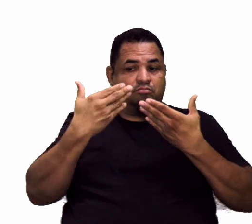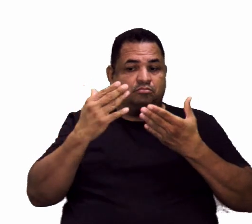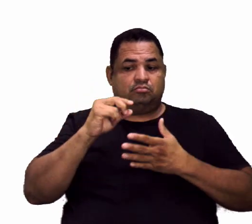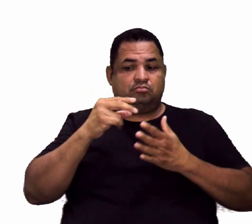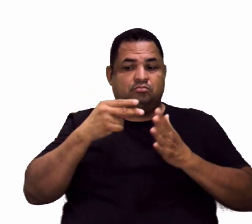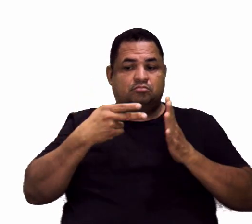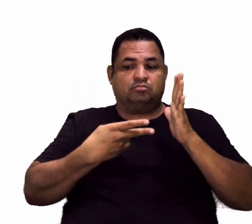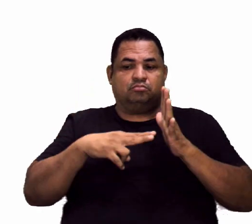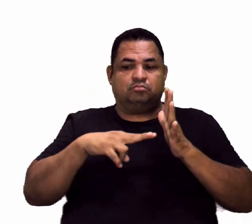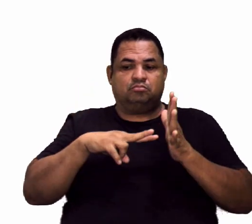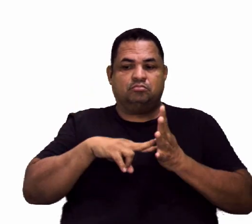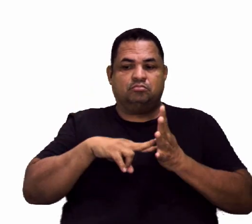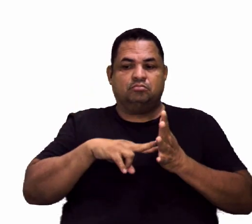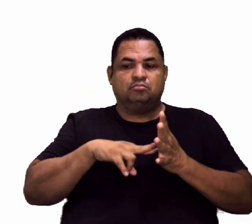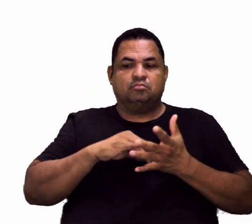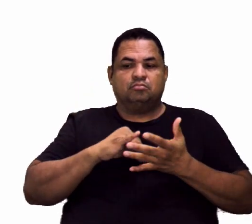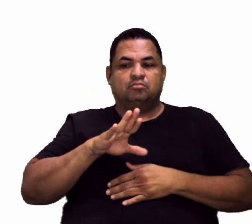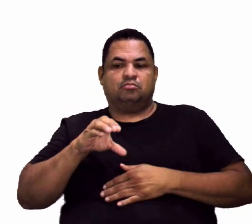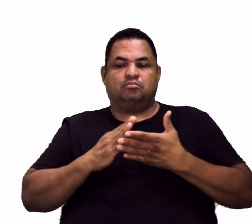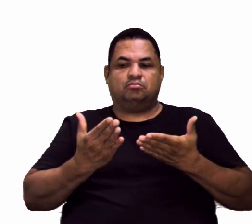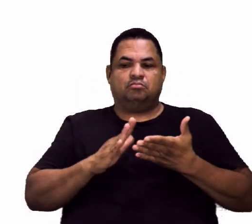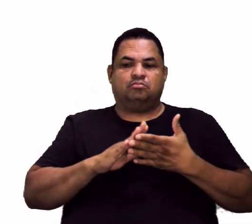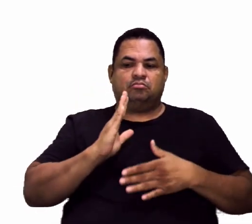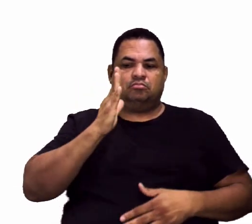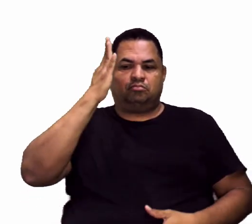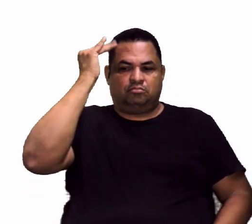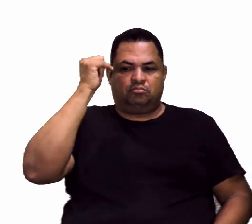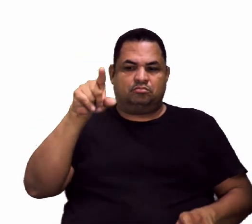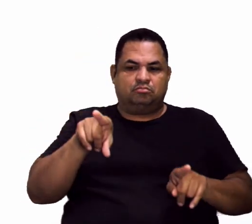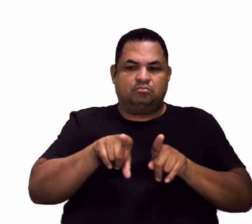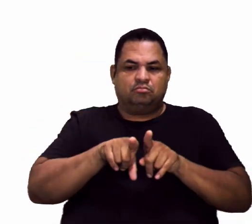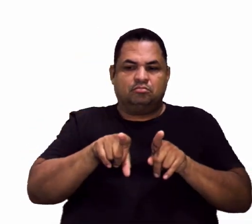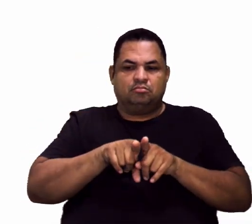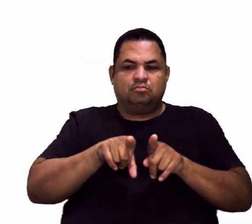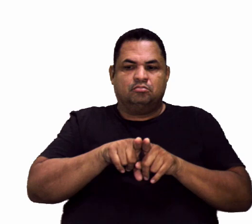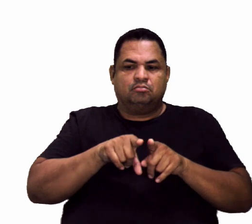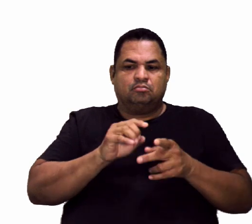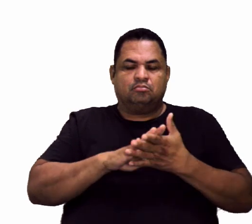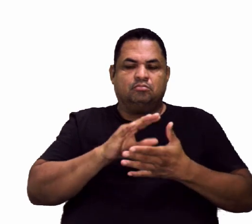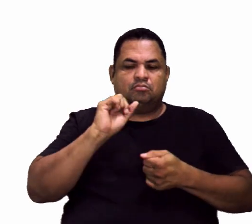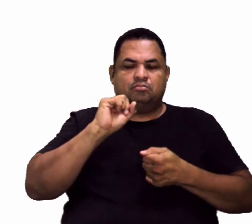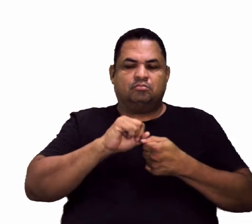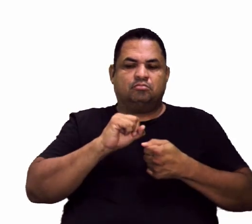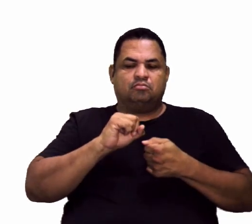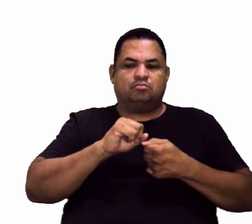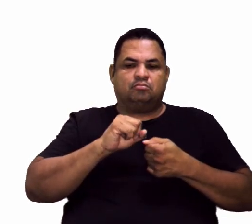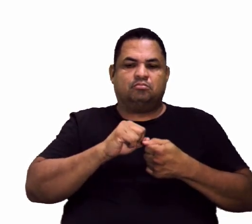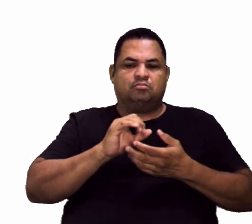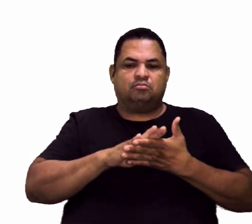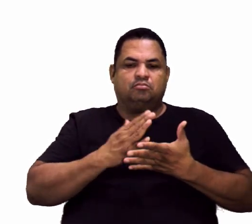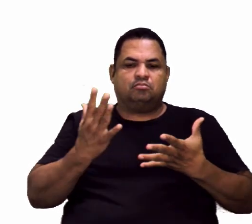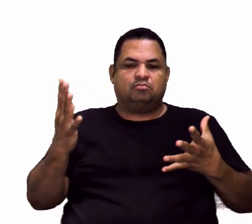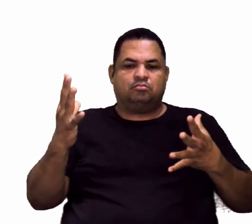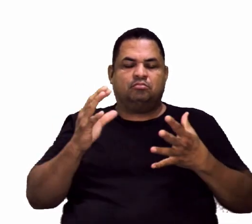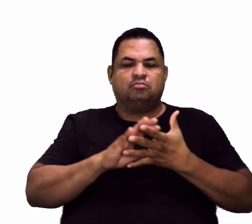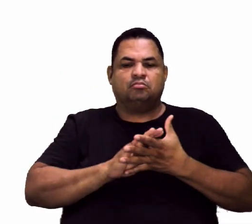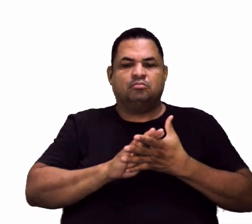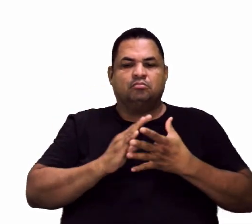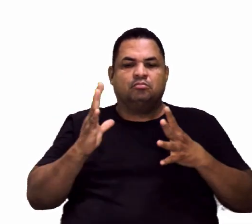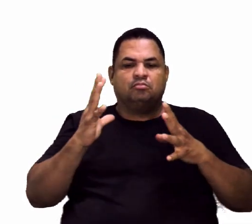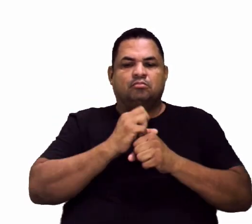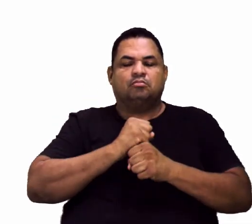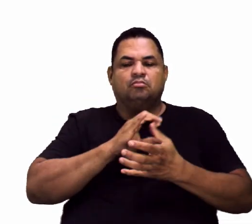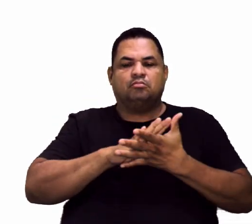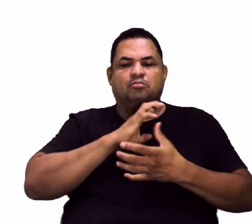significa íons, você sabe também realizar ou fazer a